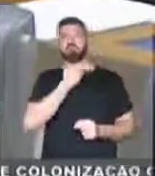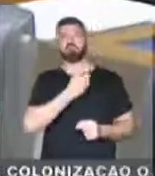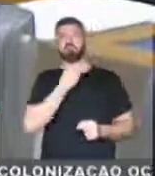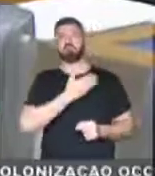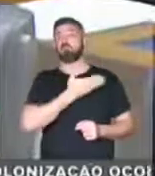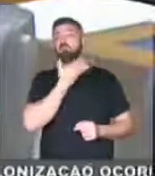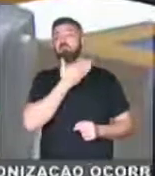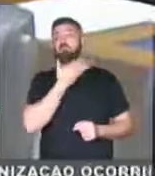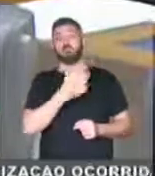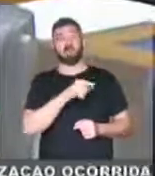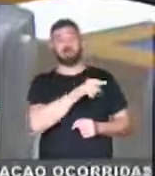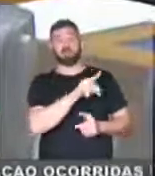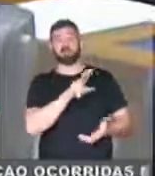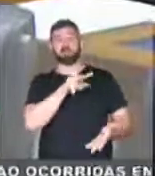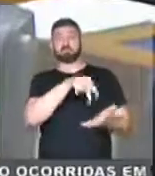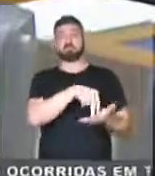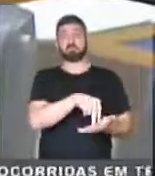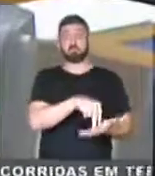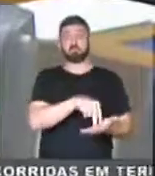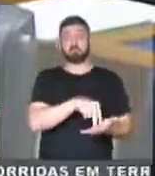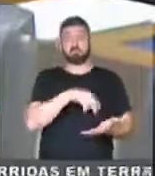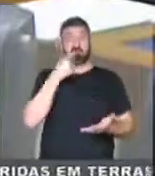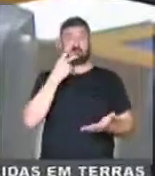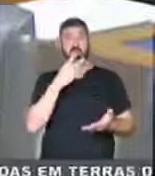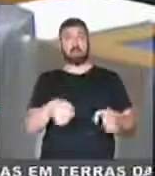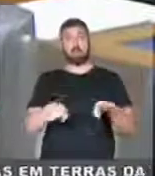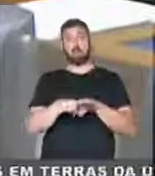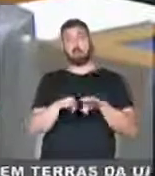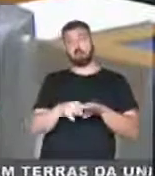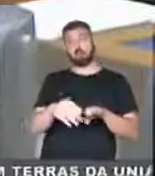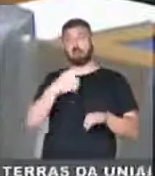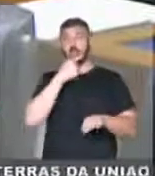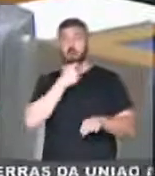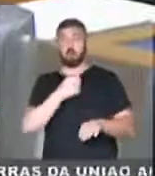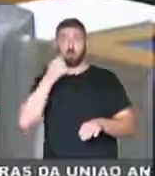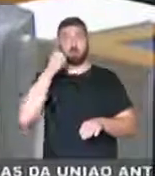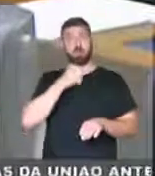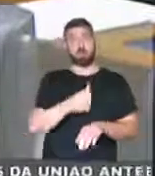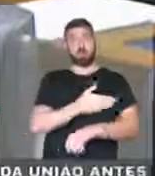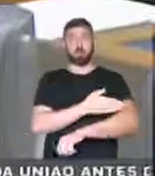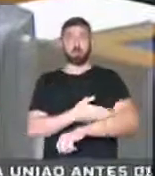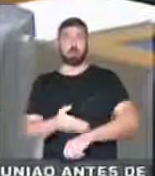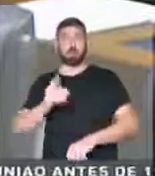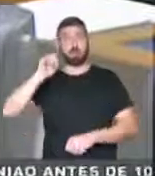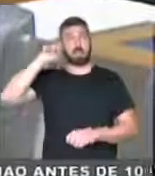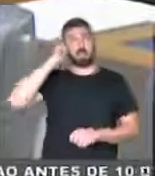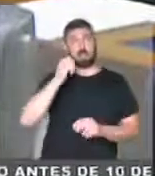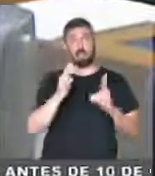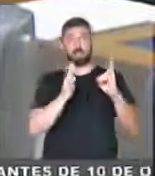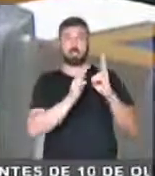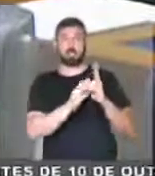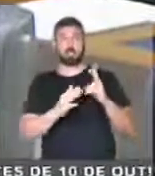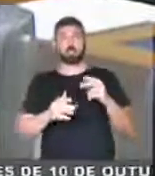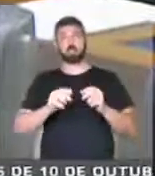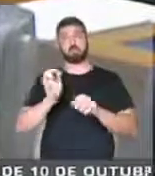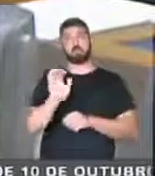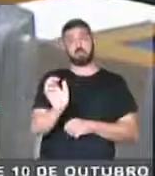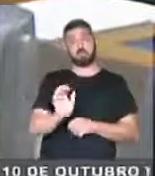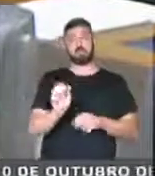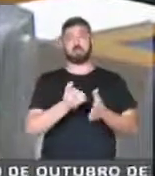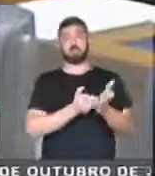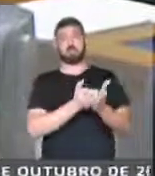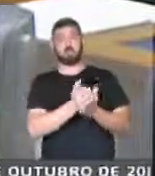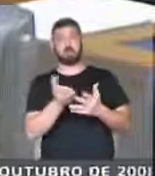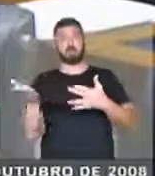demagogos subam nessa tribuna e falam da igualdade entre brancos, pretos, índios,